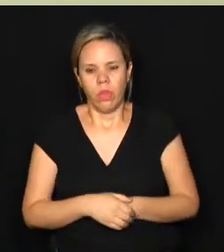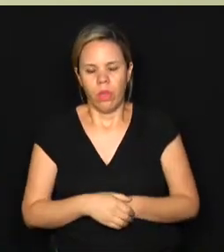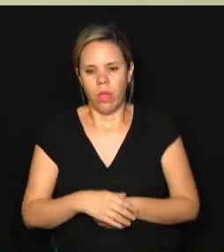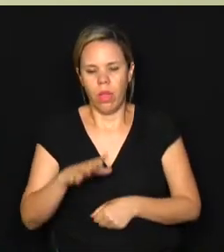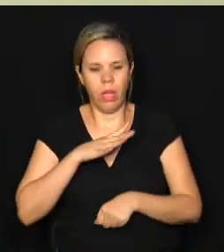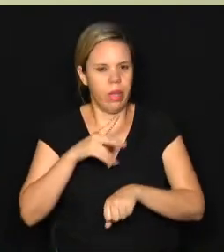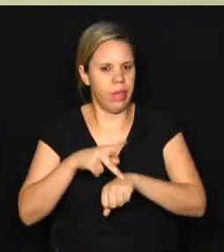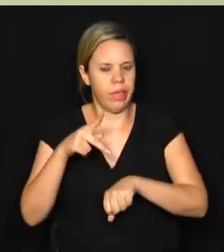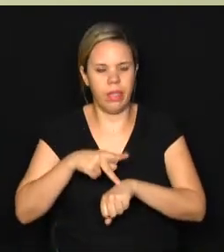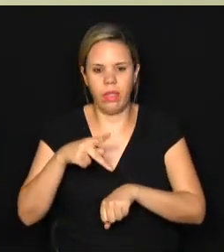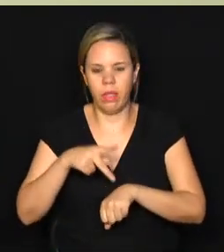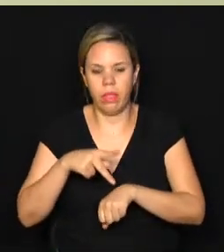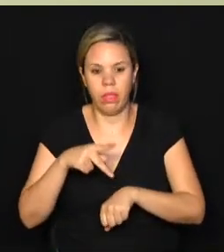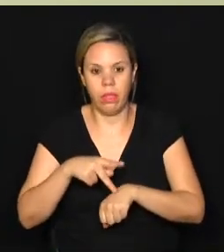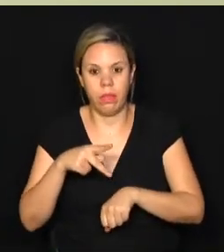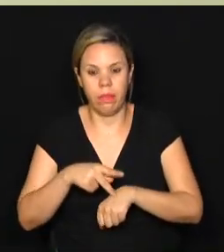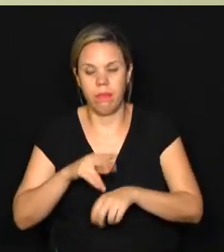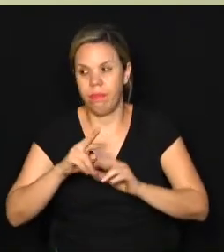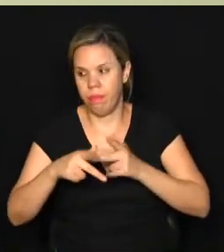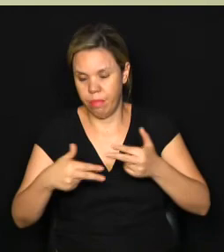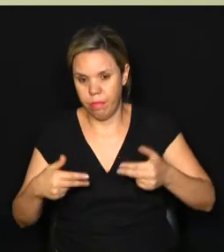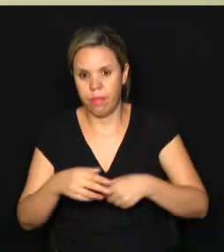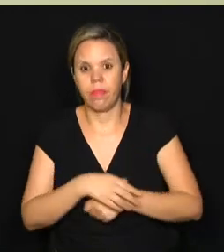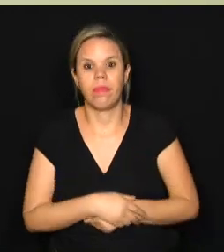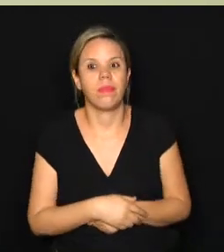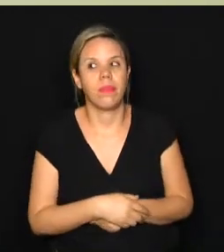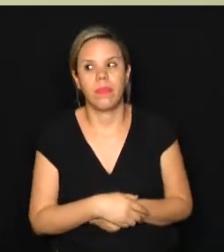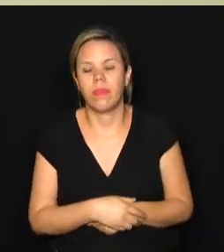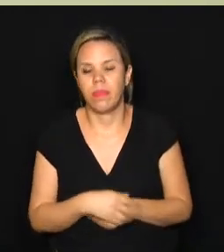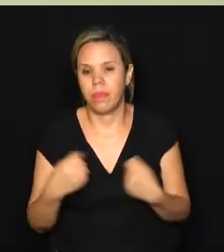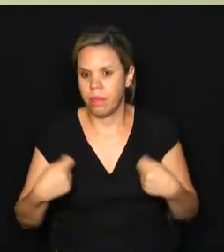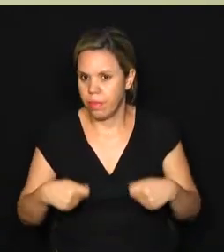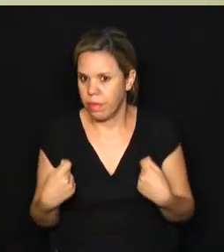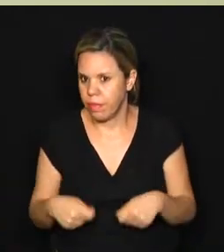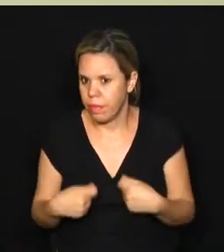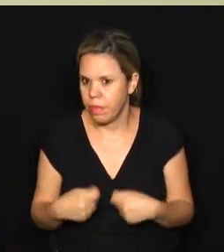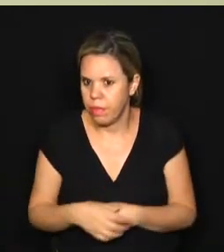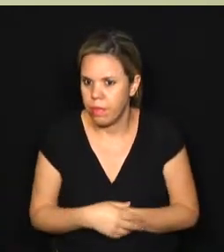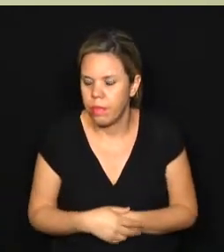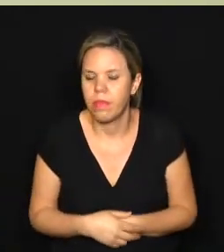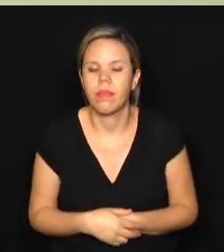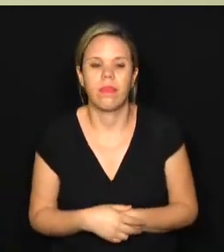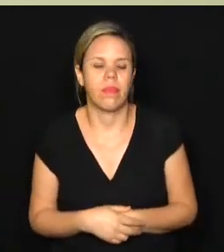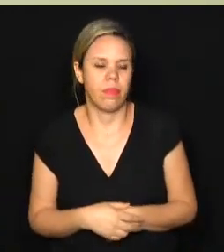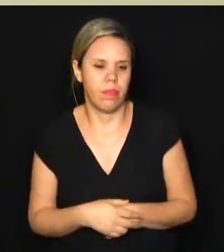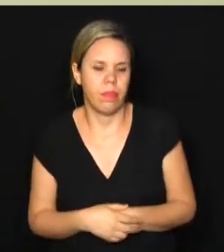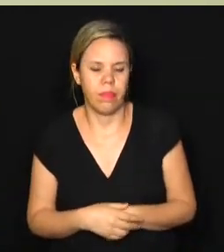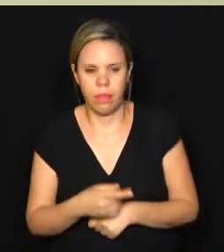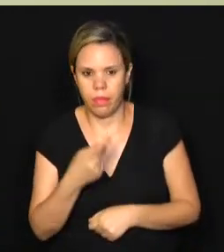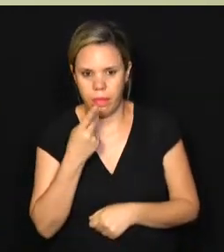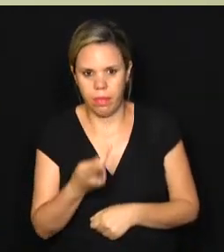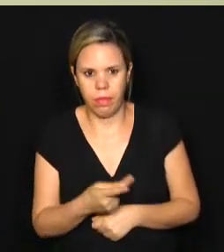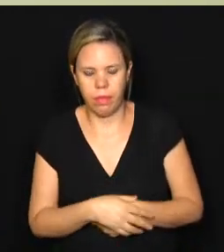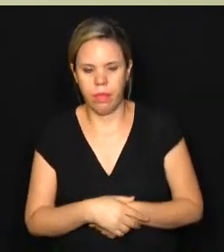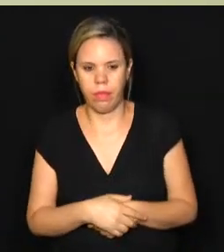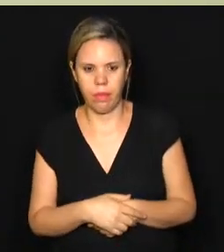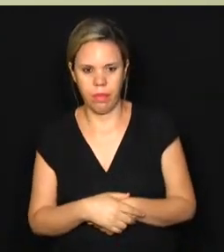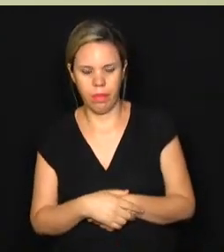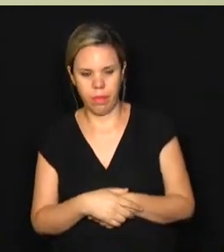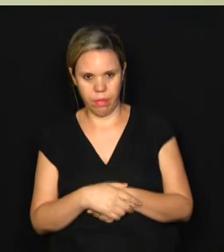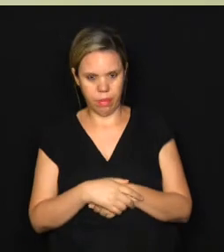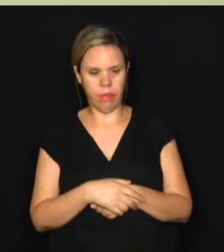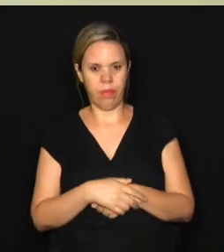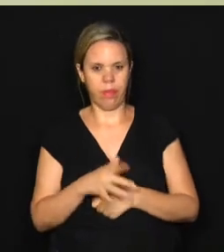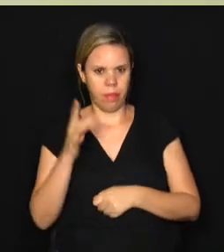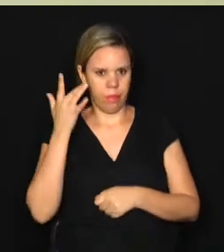né? Então, assim, existem vários elementos que precisam ser, enfim, ressaltados, e eu acho